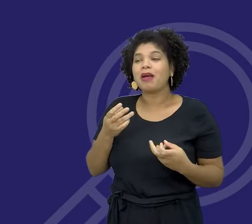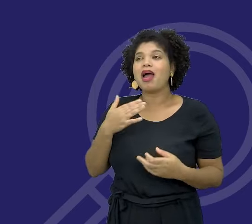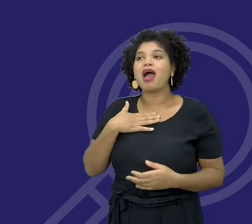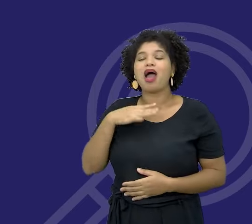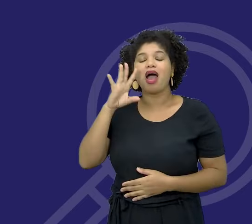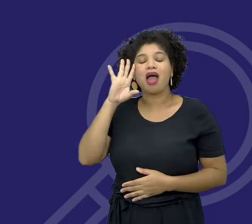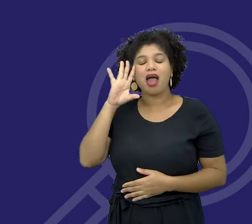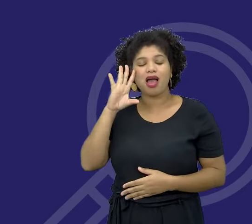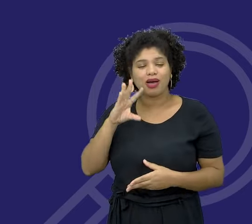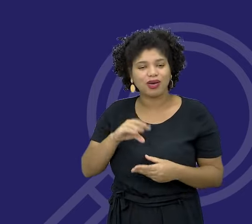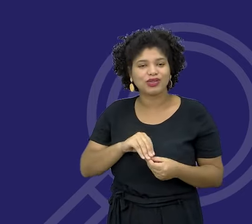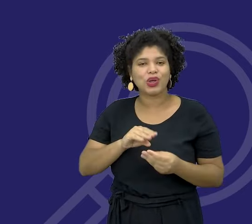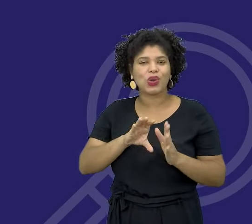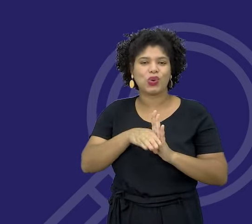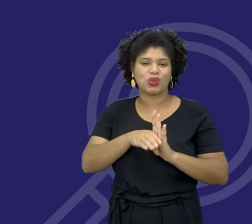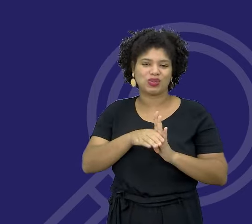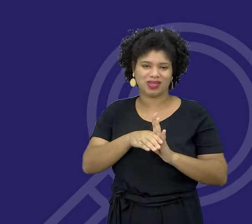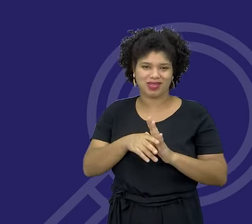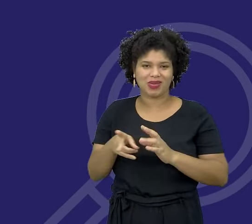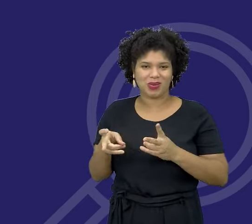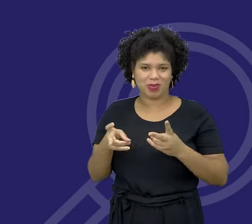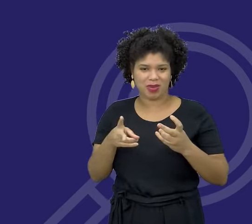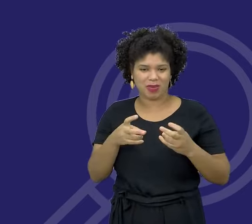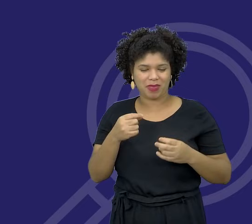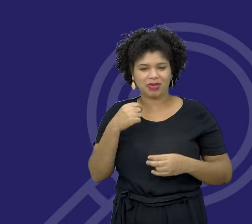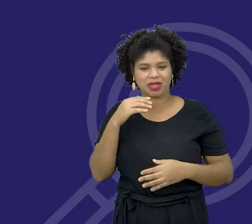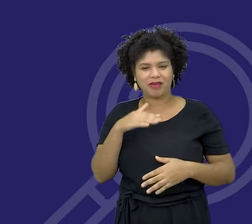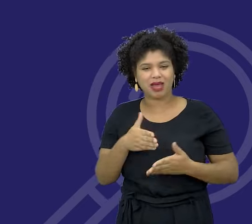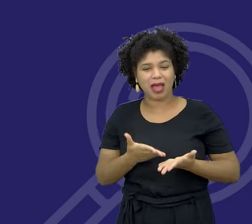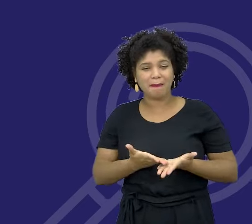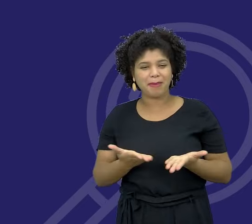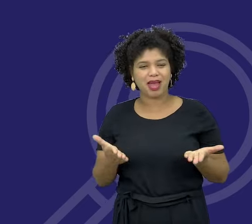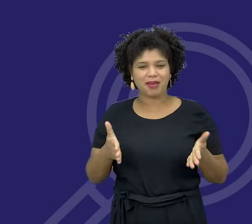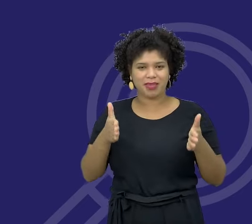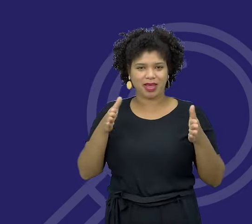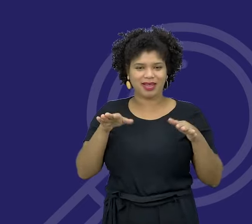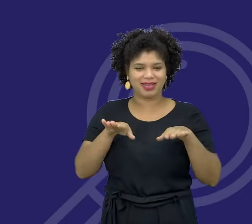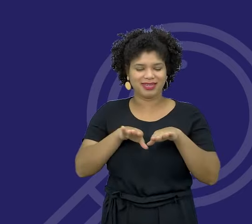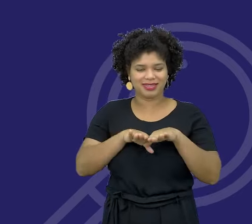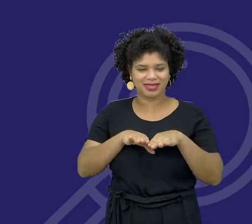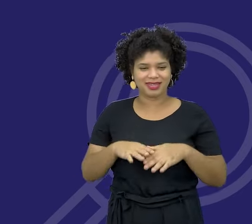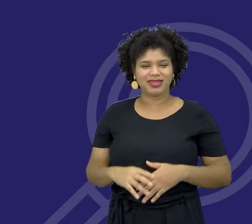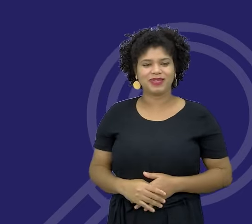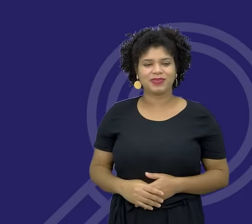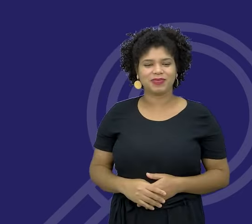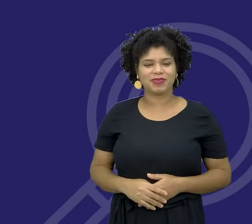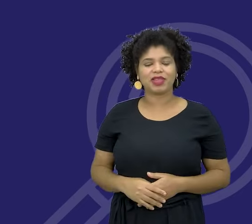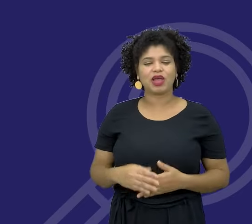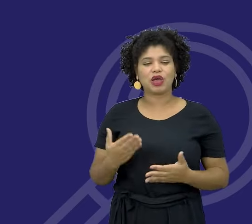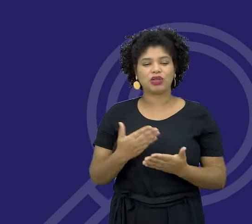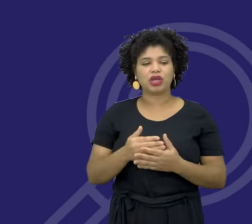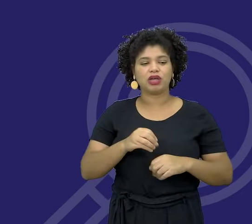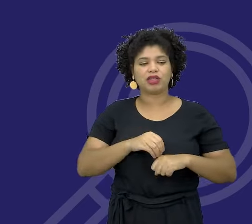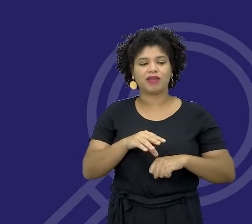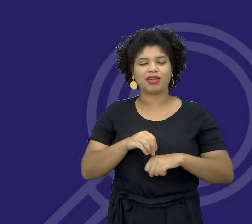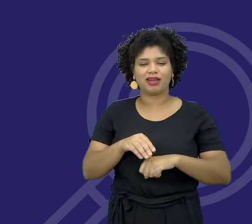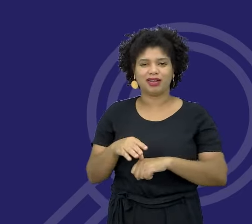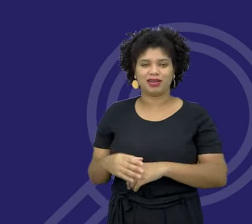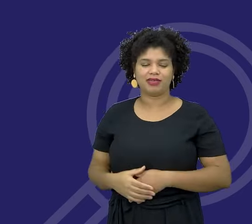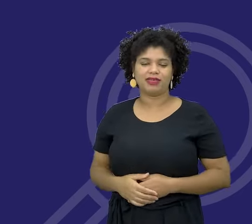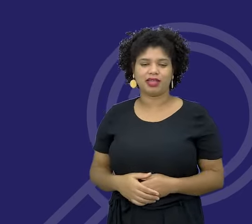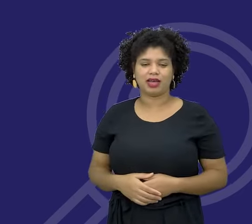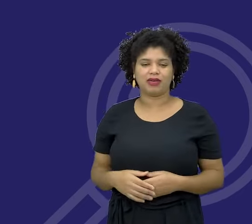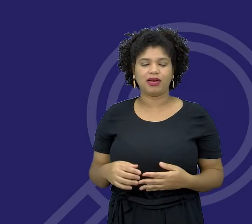planificação e consegue verificar melhor essa questão de faces opostas. Então, eu deixo aqui essa sugestão para que